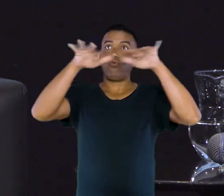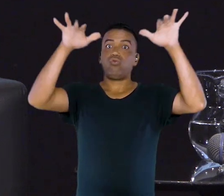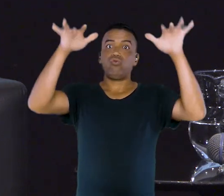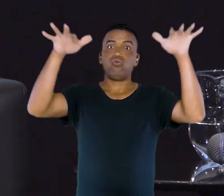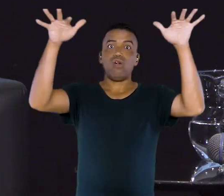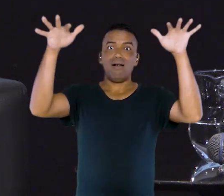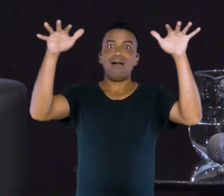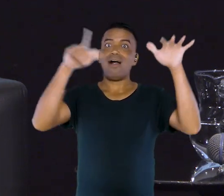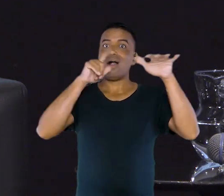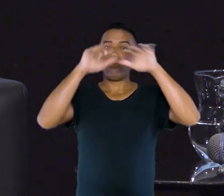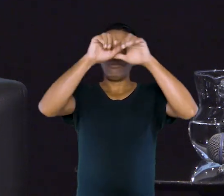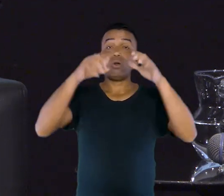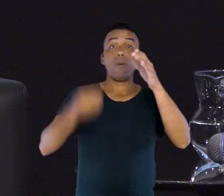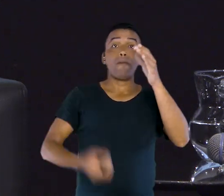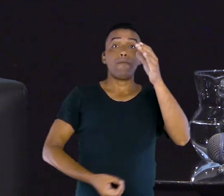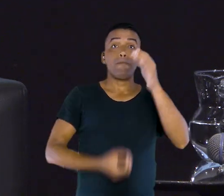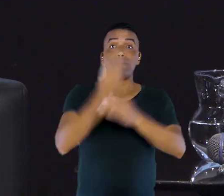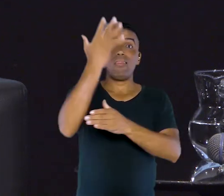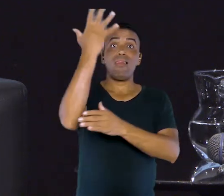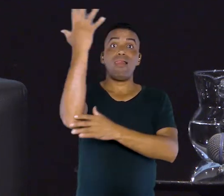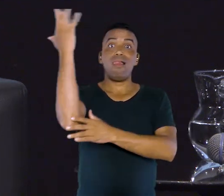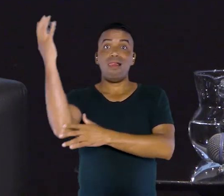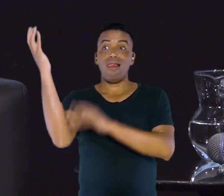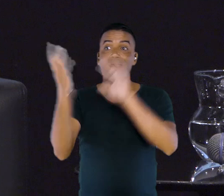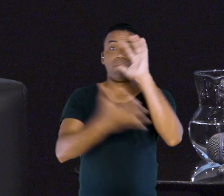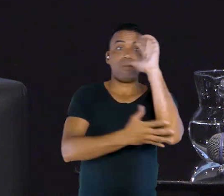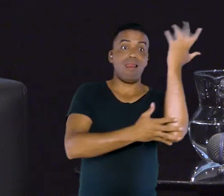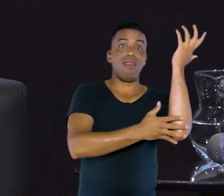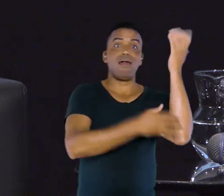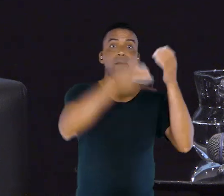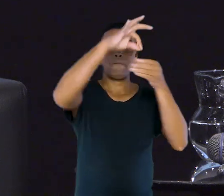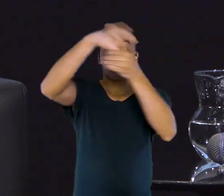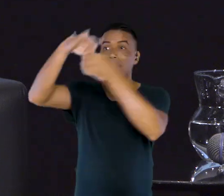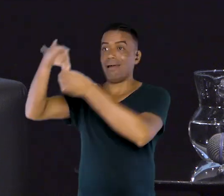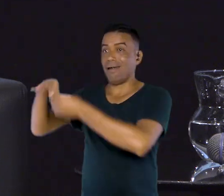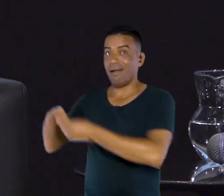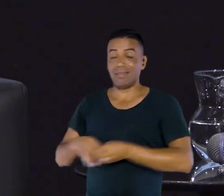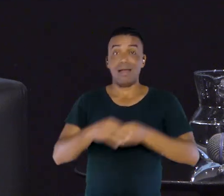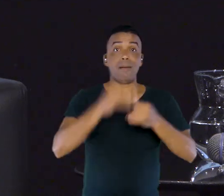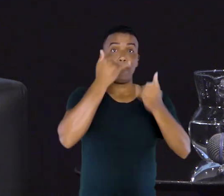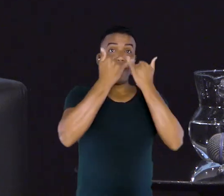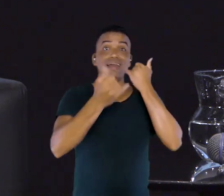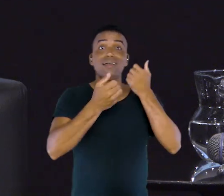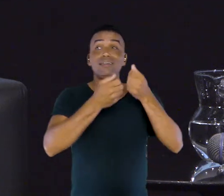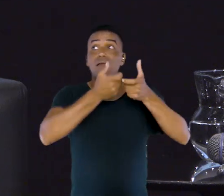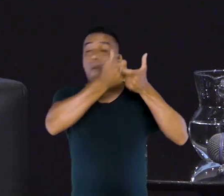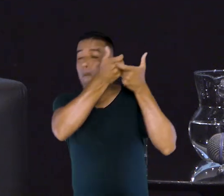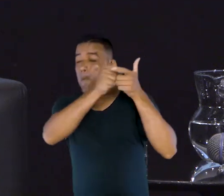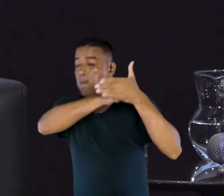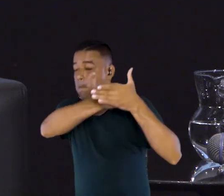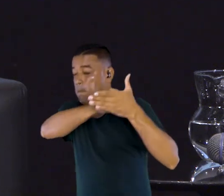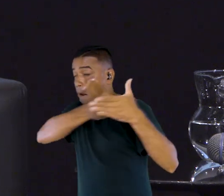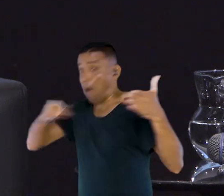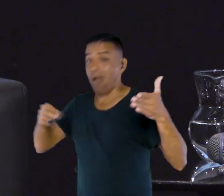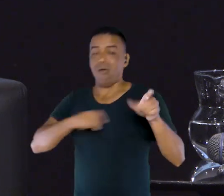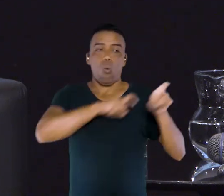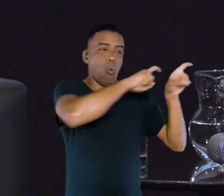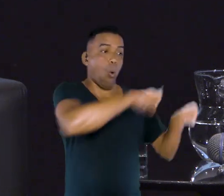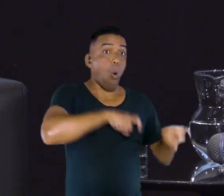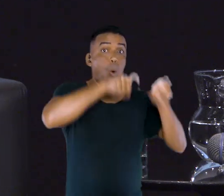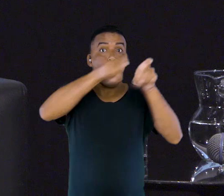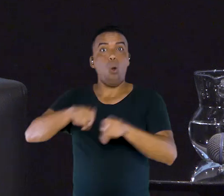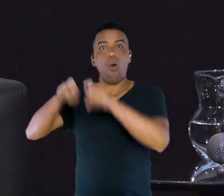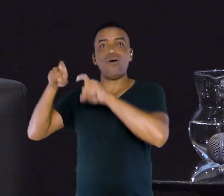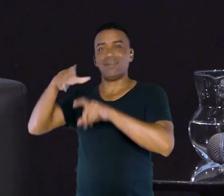isso é uma floresta que foi plantada. É uma grande, a gente pode pensar como se fosse uma grande roça, e que é um